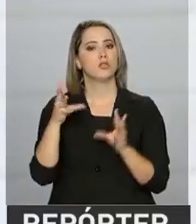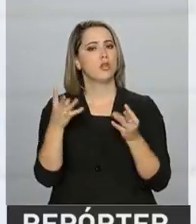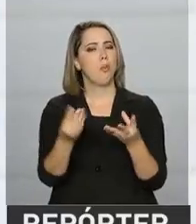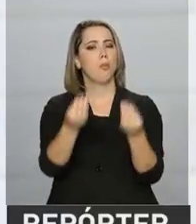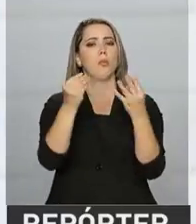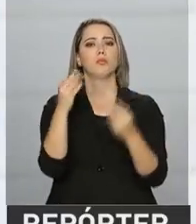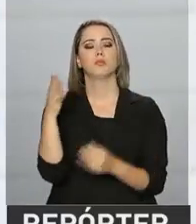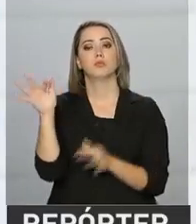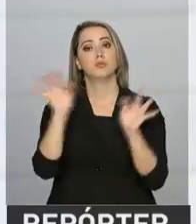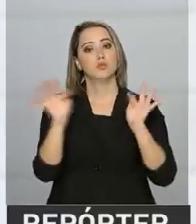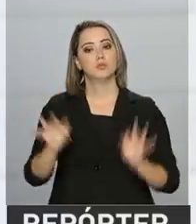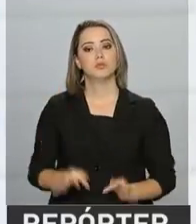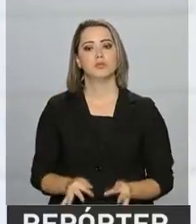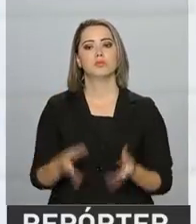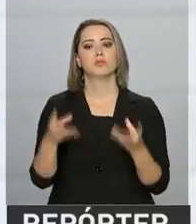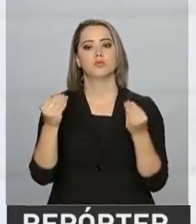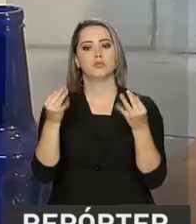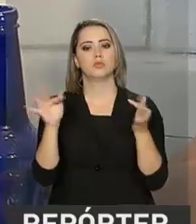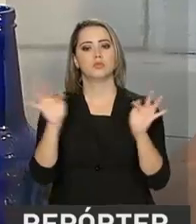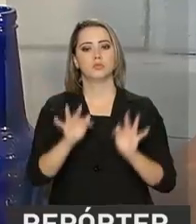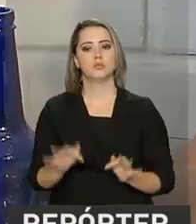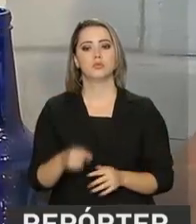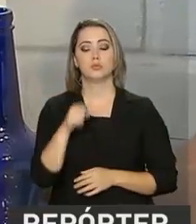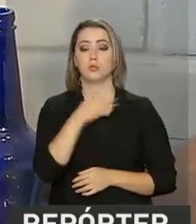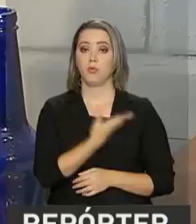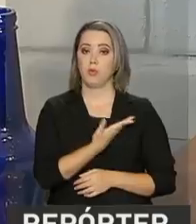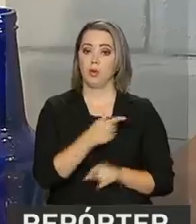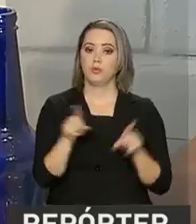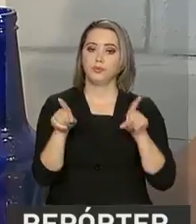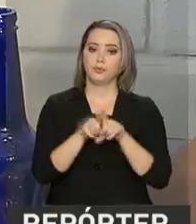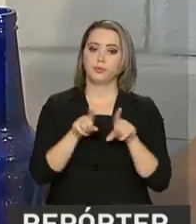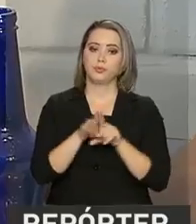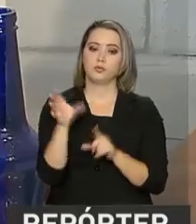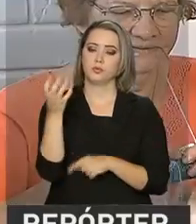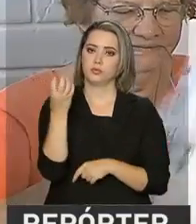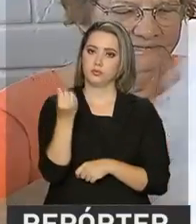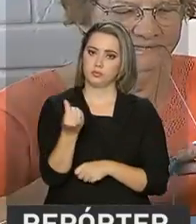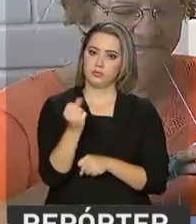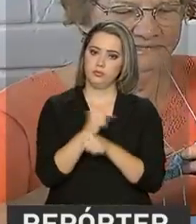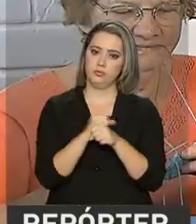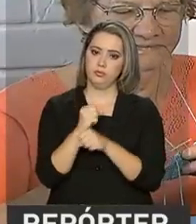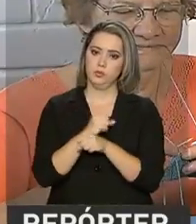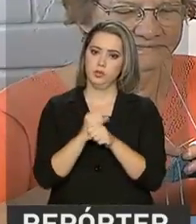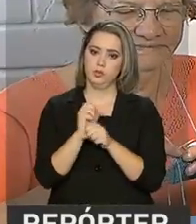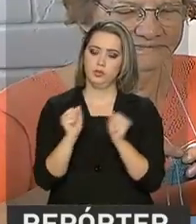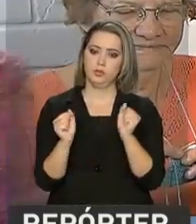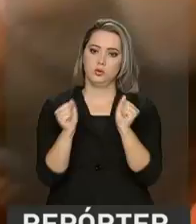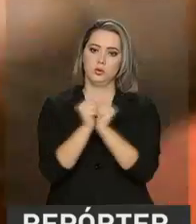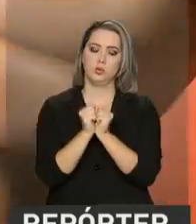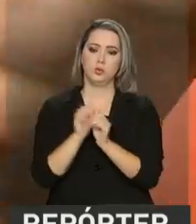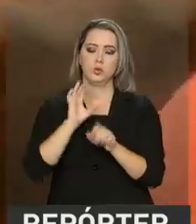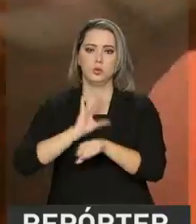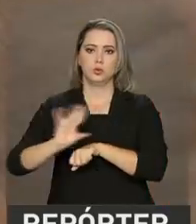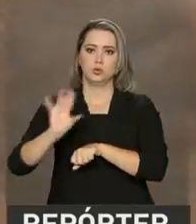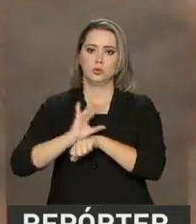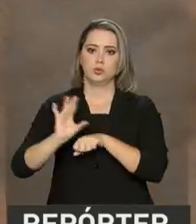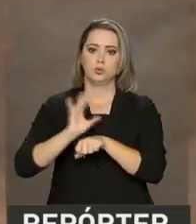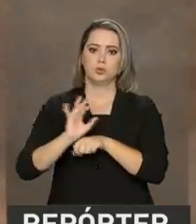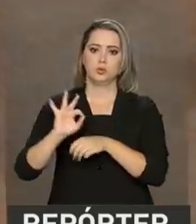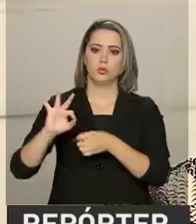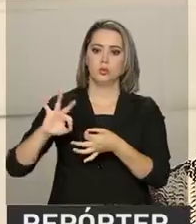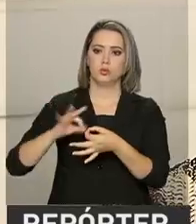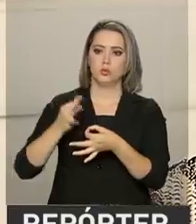aqui muito mesmo dona eline há seis anos participa com as amigas do curso de tricô e